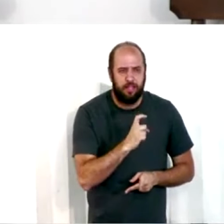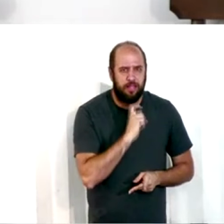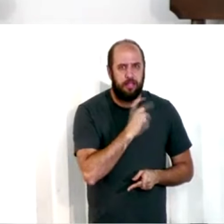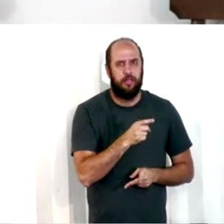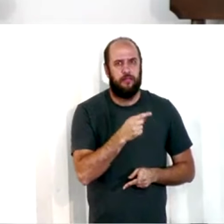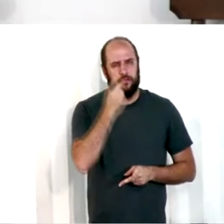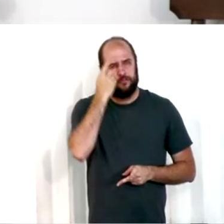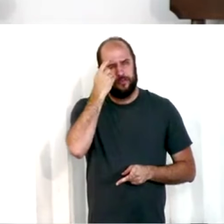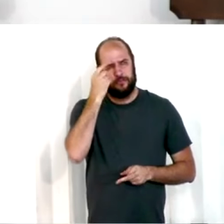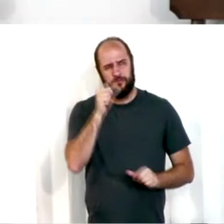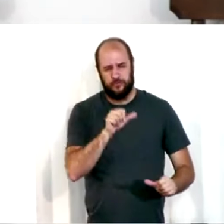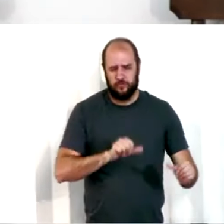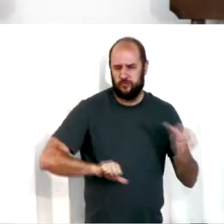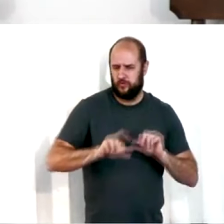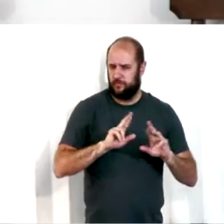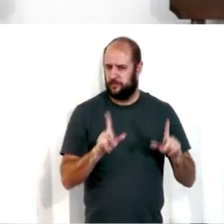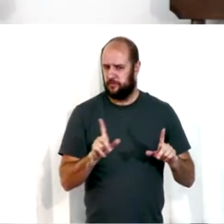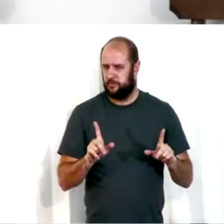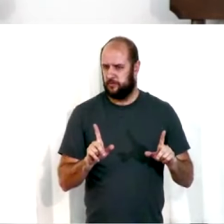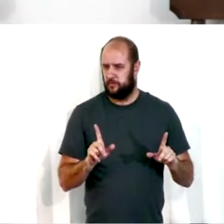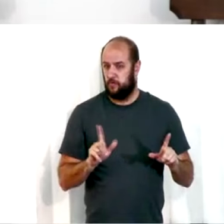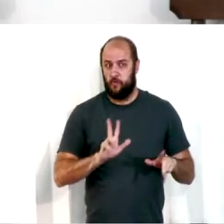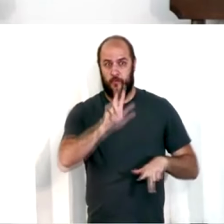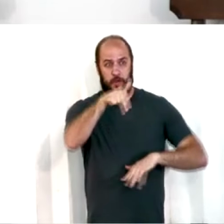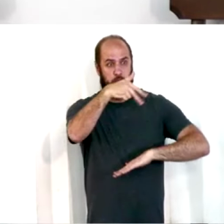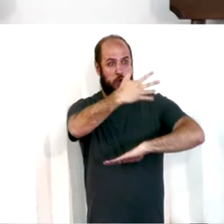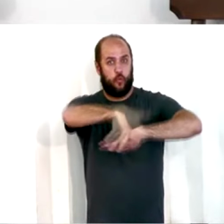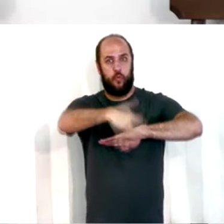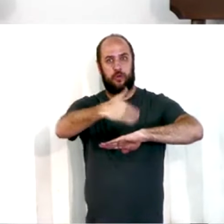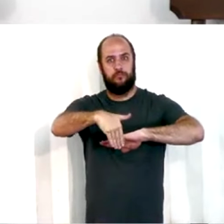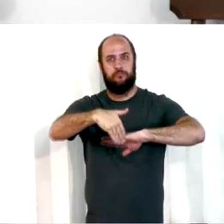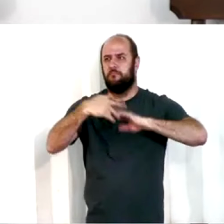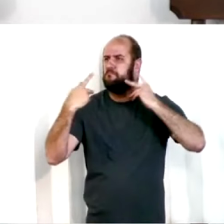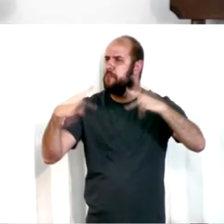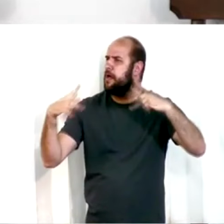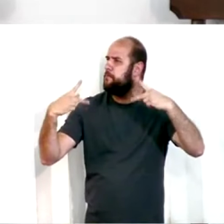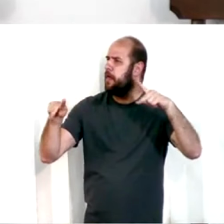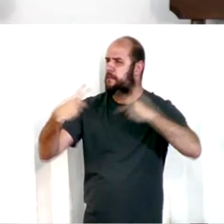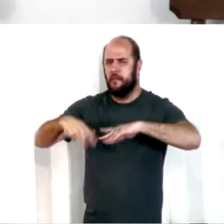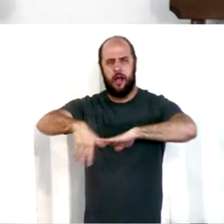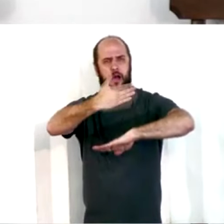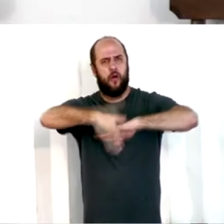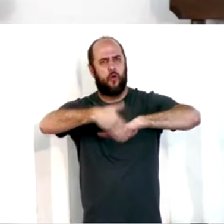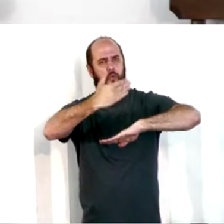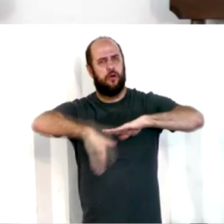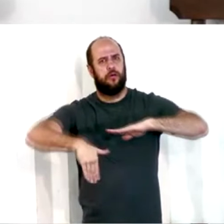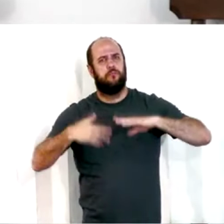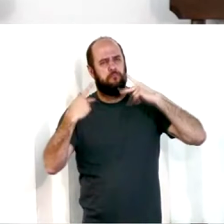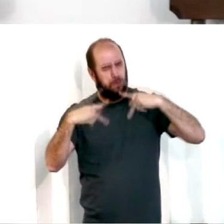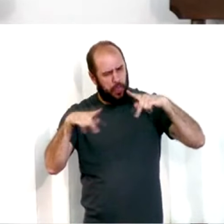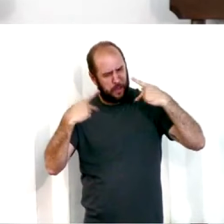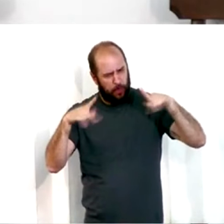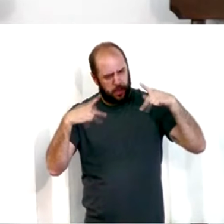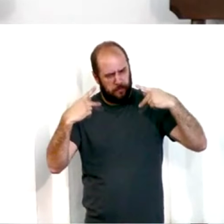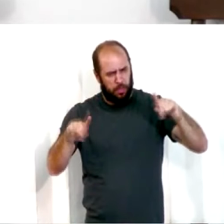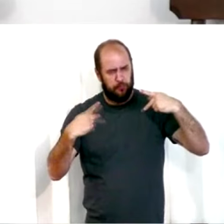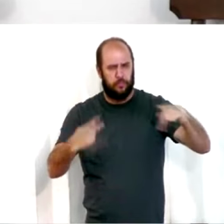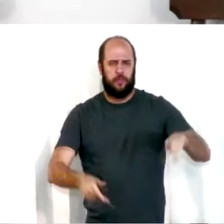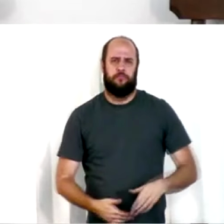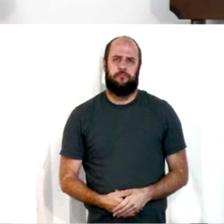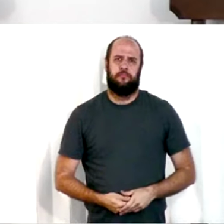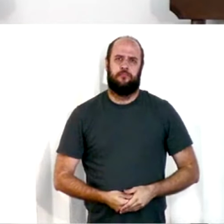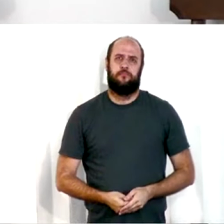para a rua. Ele começou a pregar nas ruas, aqui da Lapa, a mensagem do Cristo ressurreto